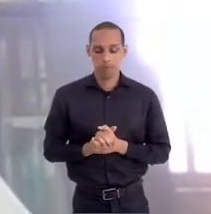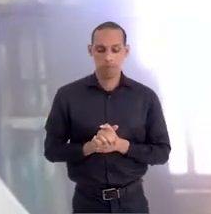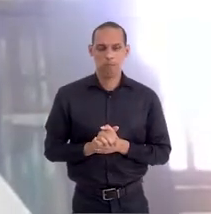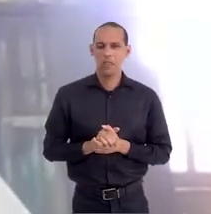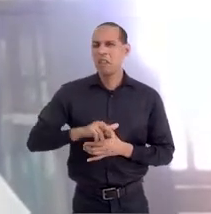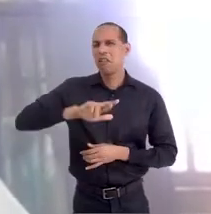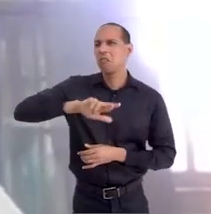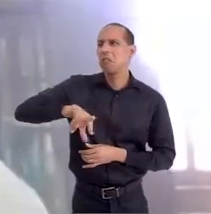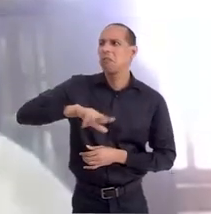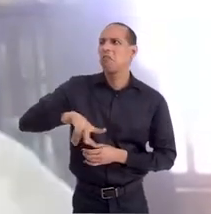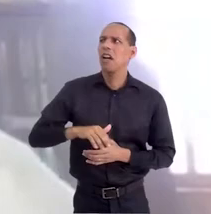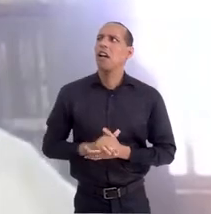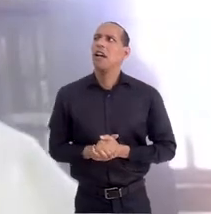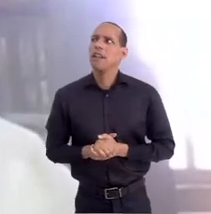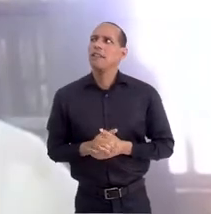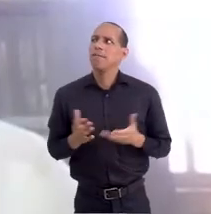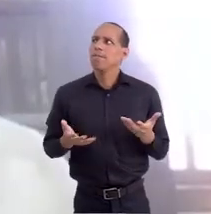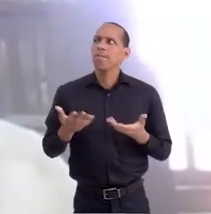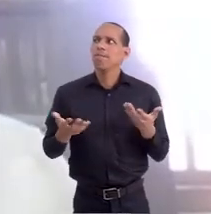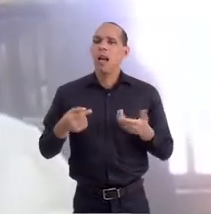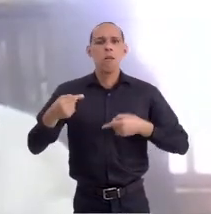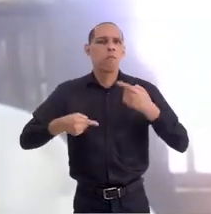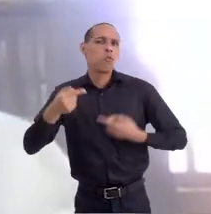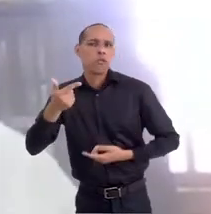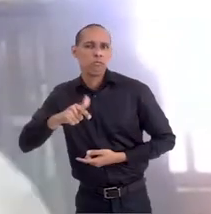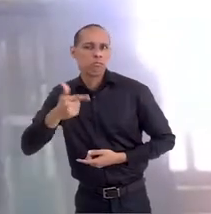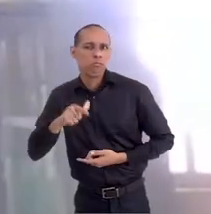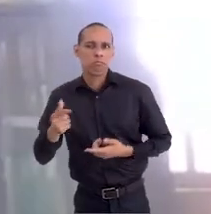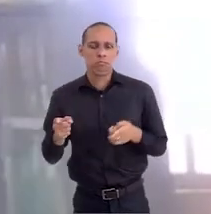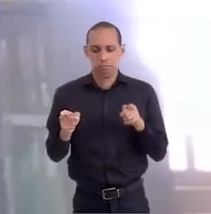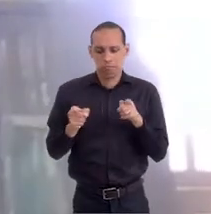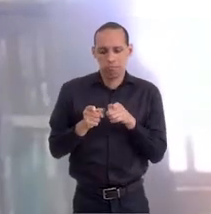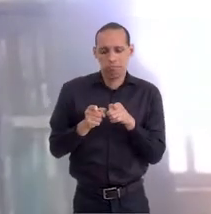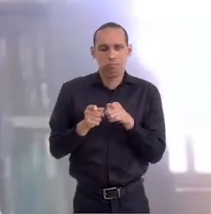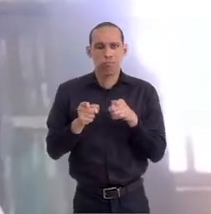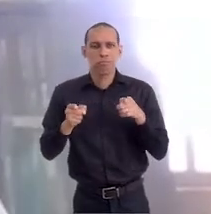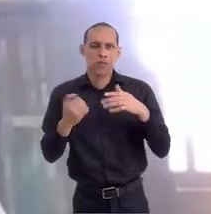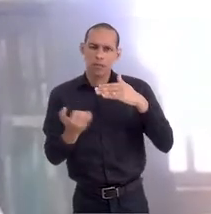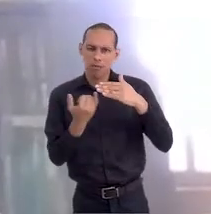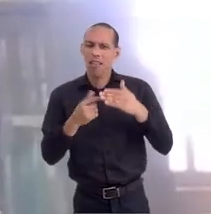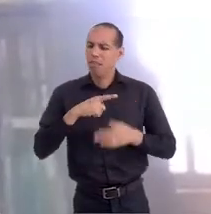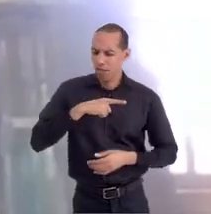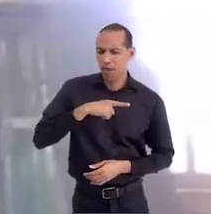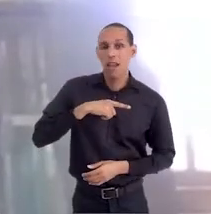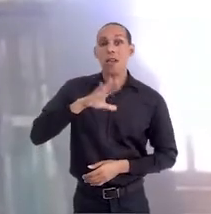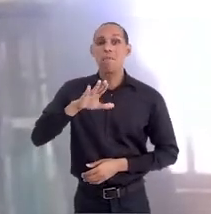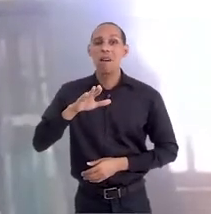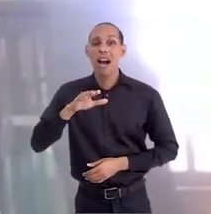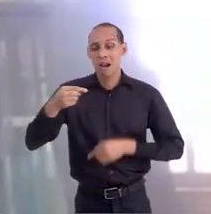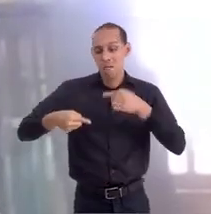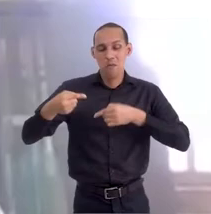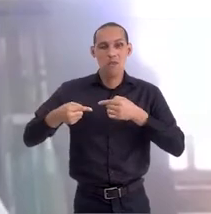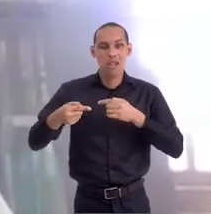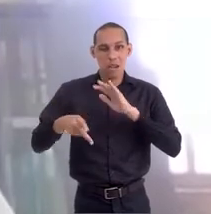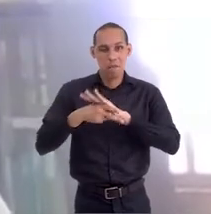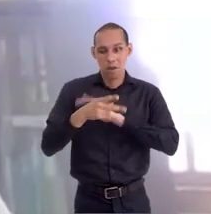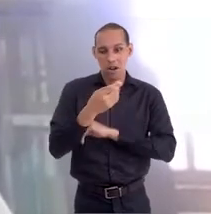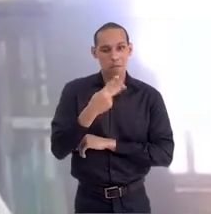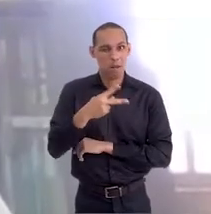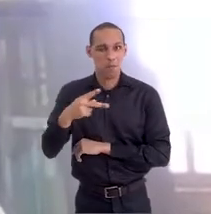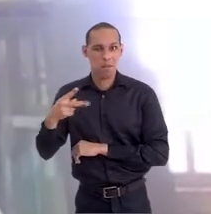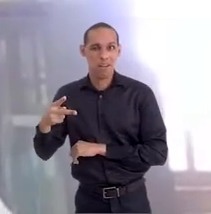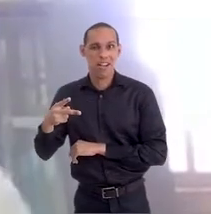é que não é que não há políticas para micro e pequenas empresas. O problema é que essas políticas são